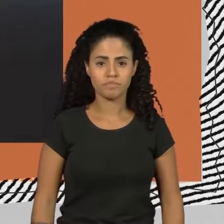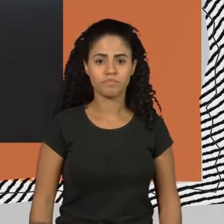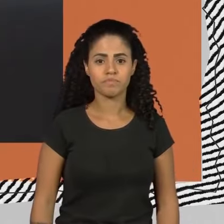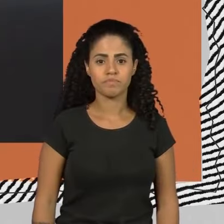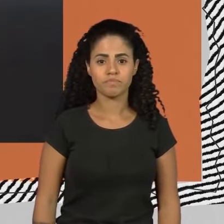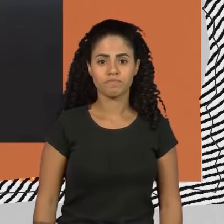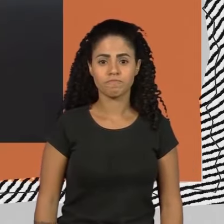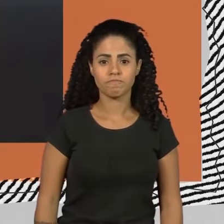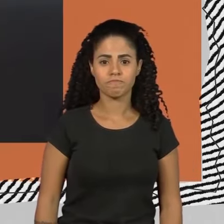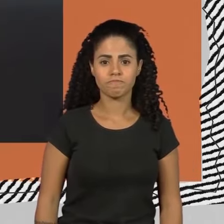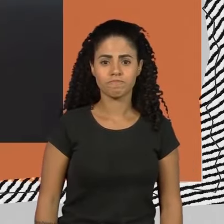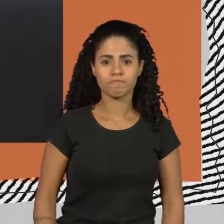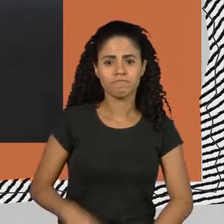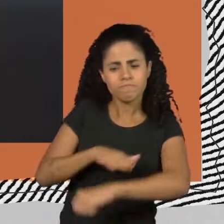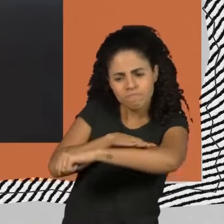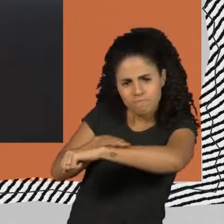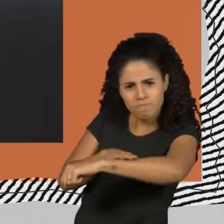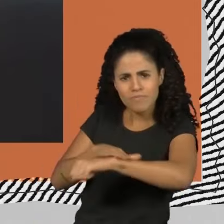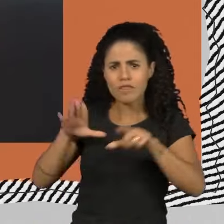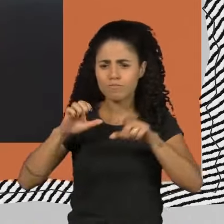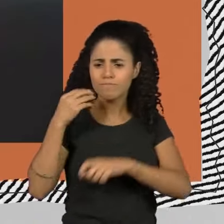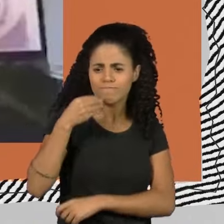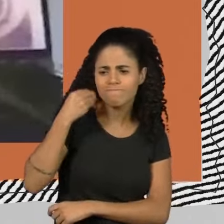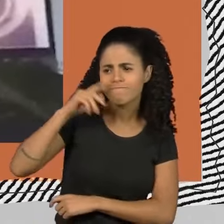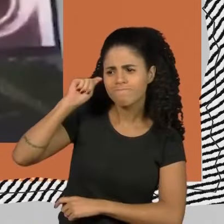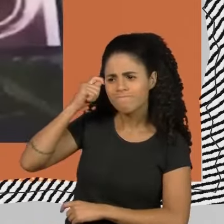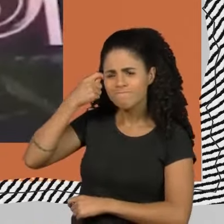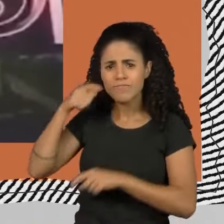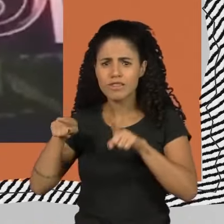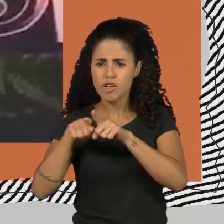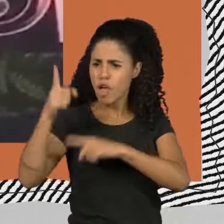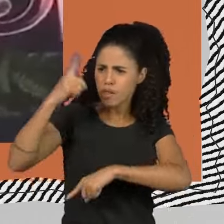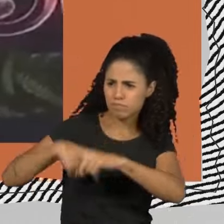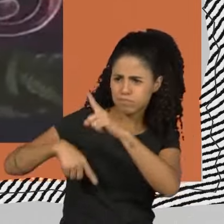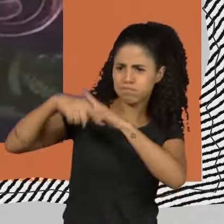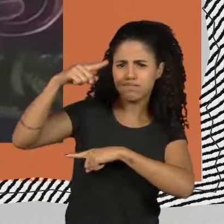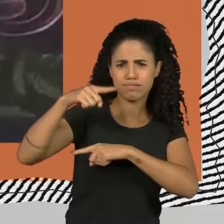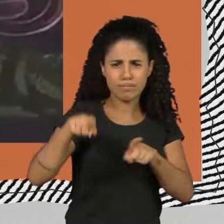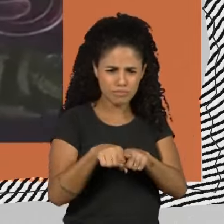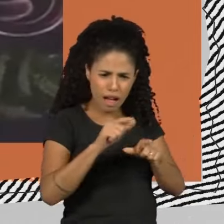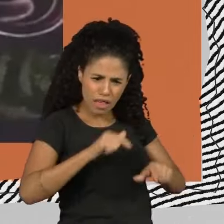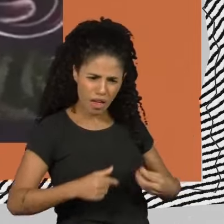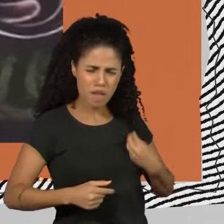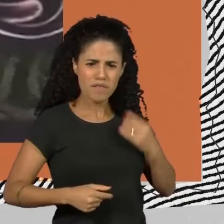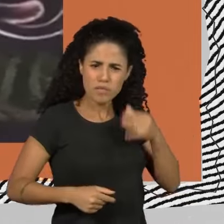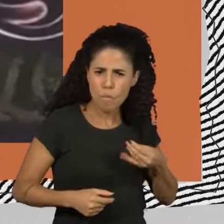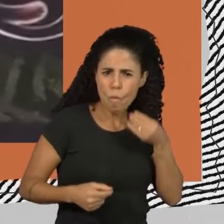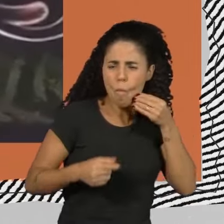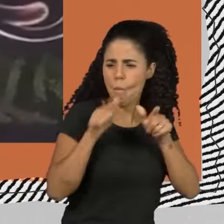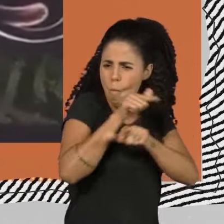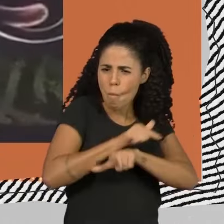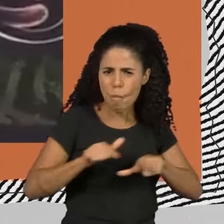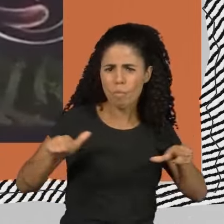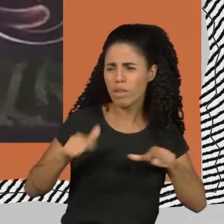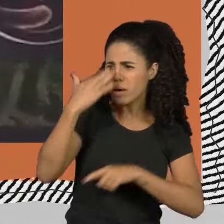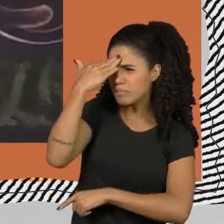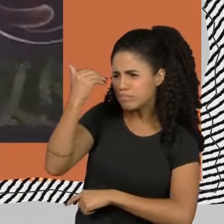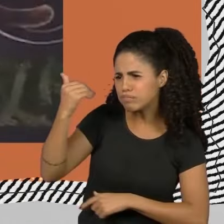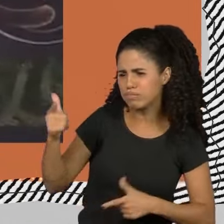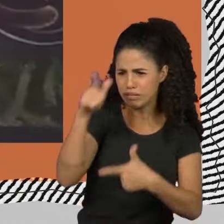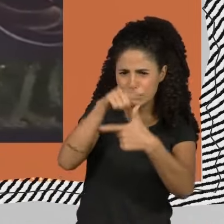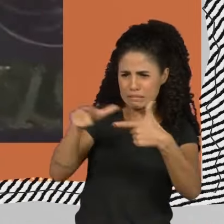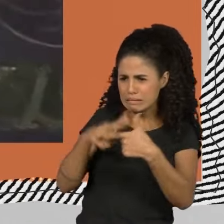Conceição nego drama entre o sucesso e a lama dinheiro problemas inveja bruxo fama nego